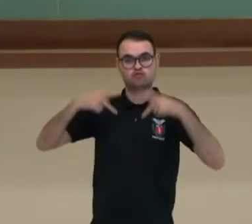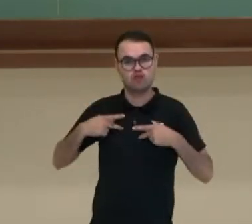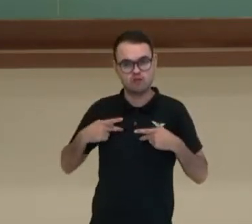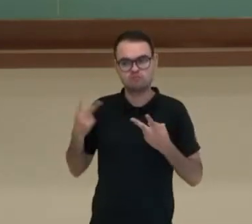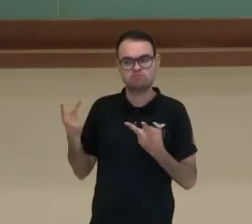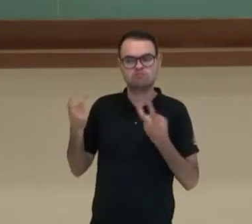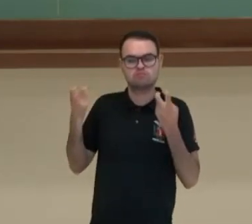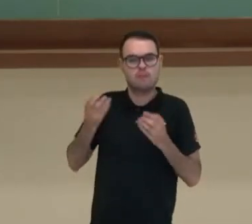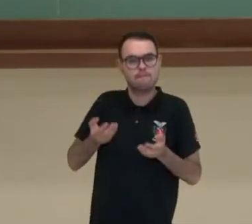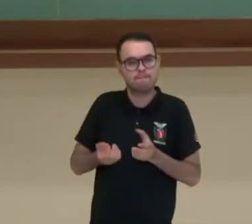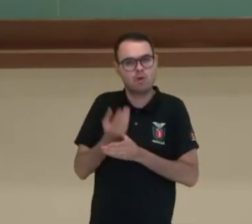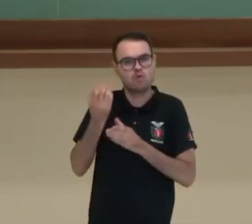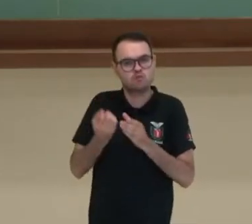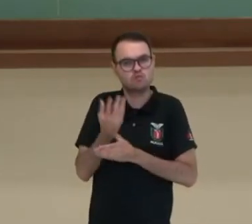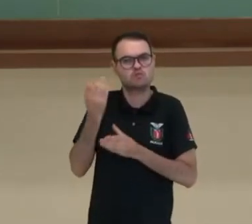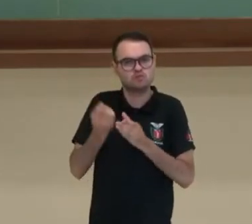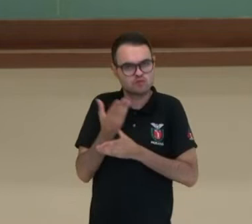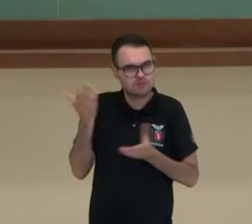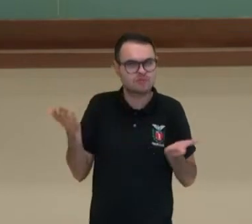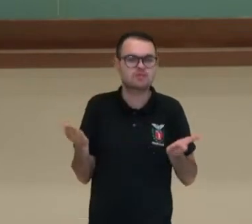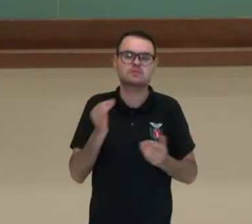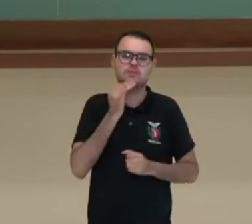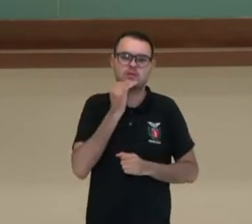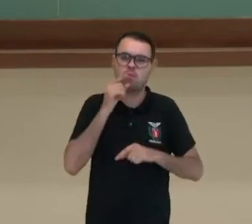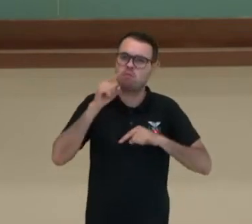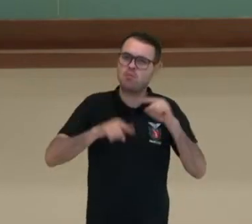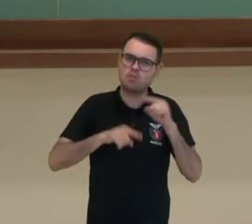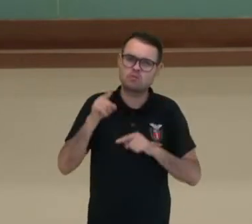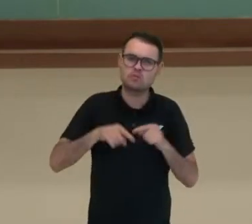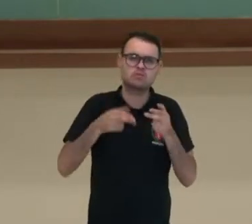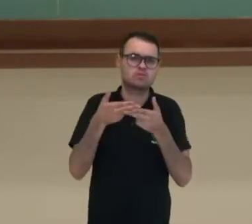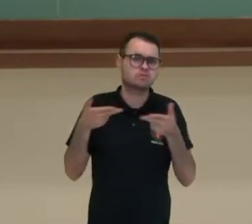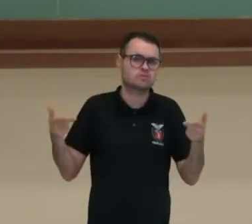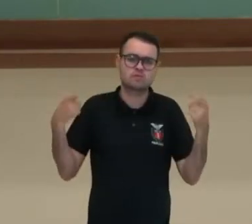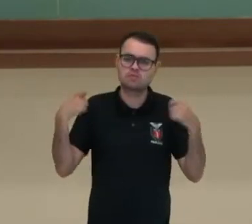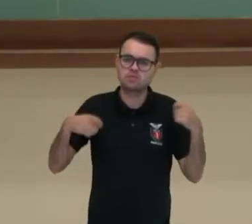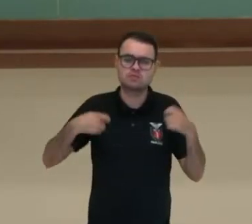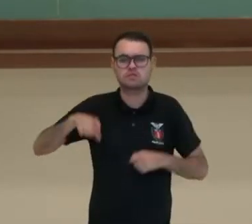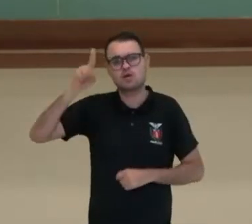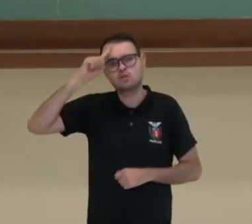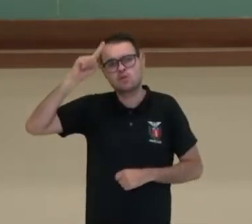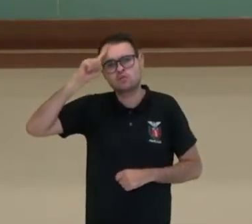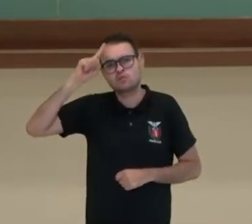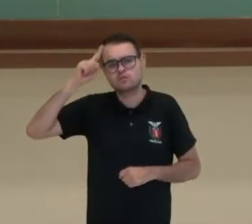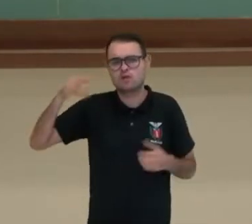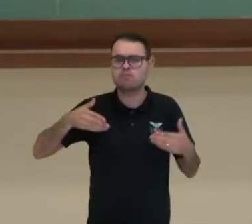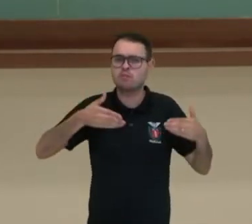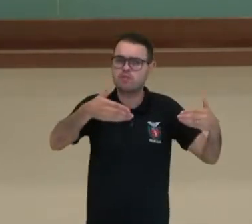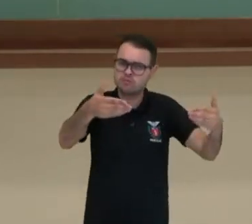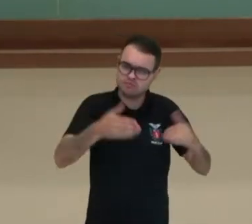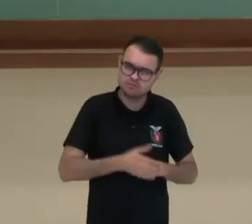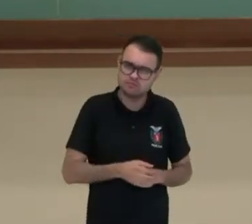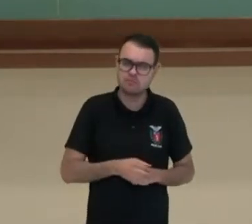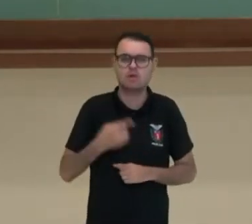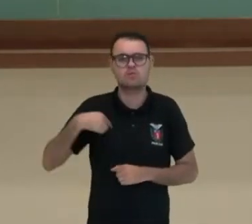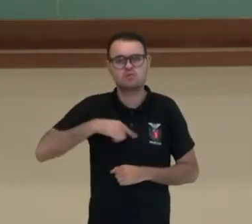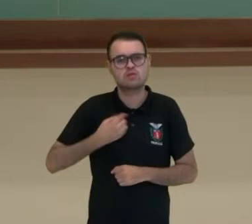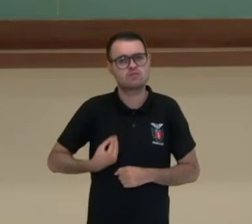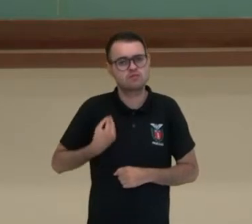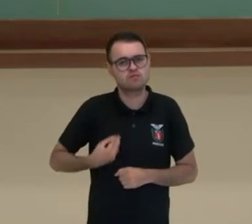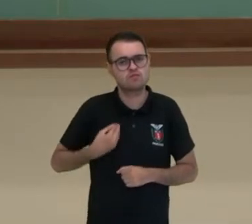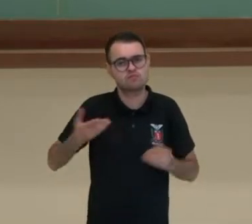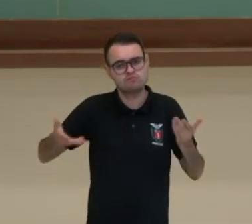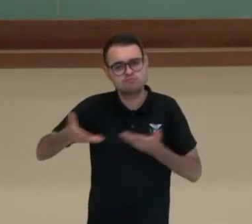humanos, produzimos aqueles produtos que precisamos para o nosso dia a dia, para o nosso convívio,